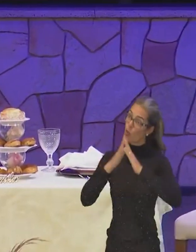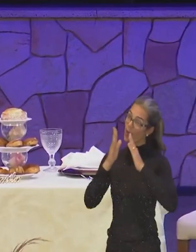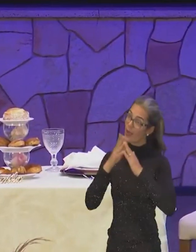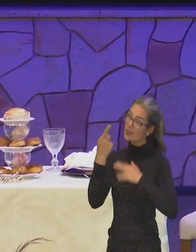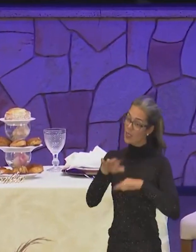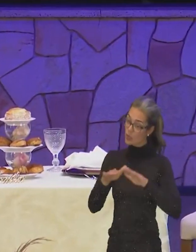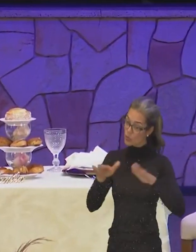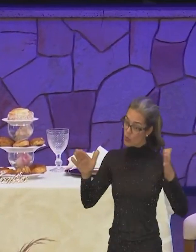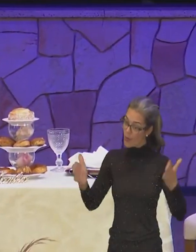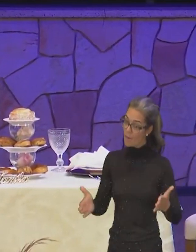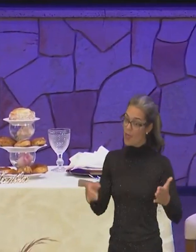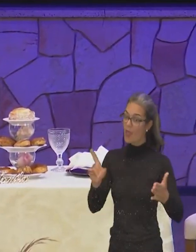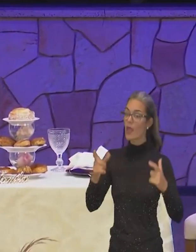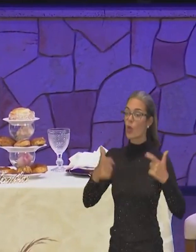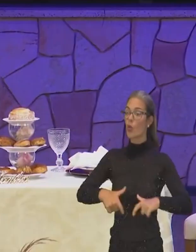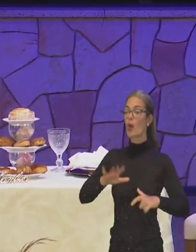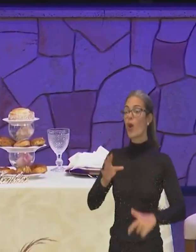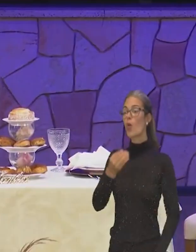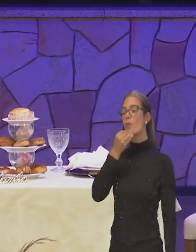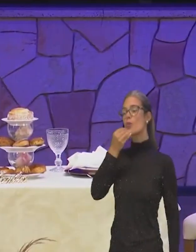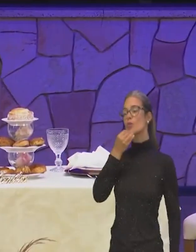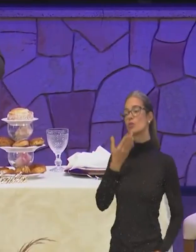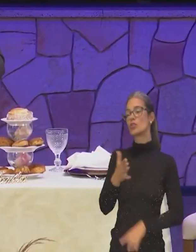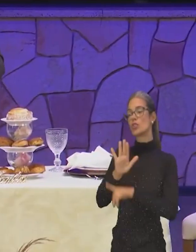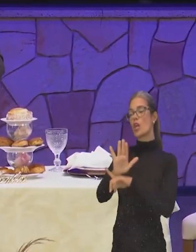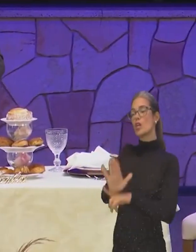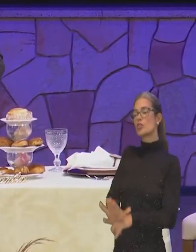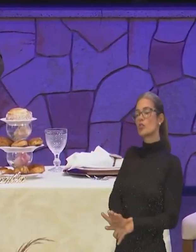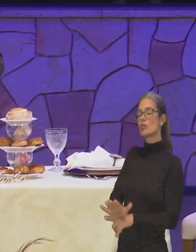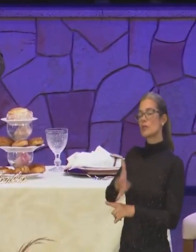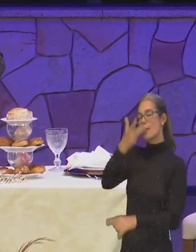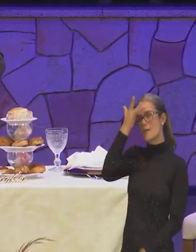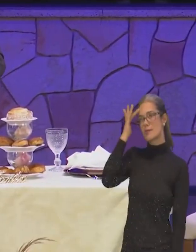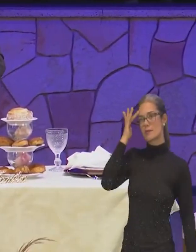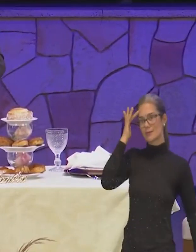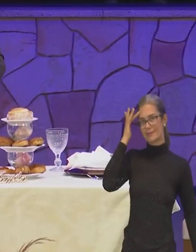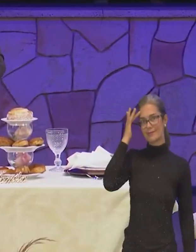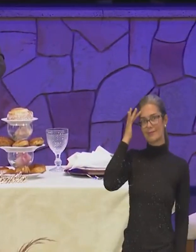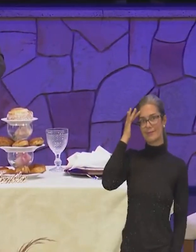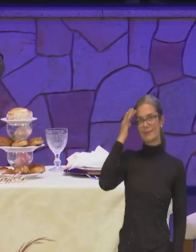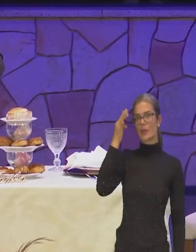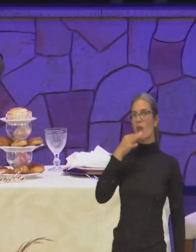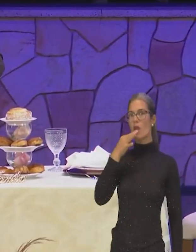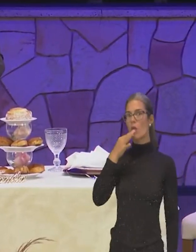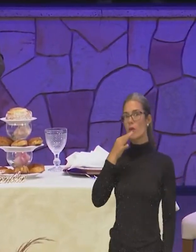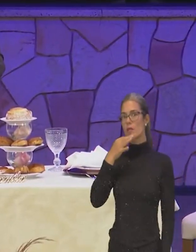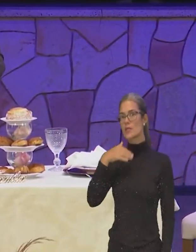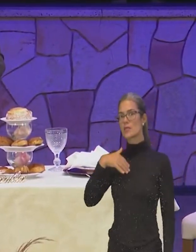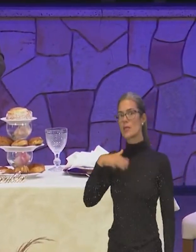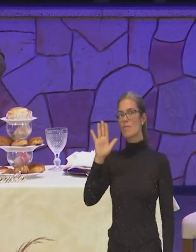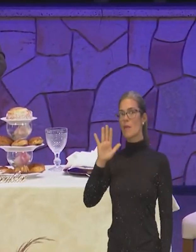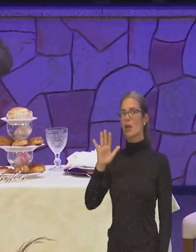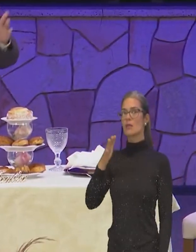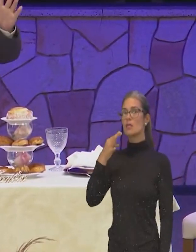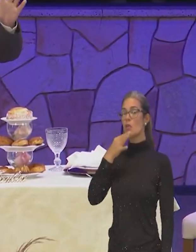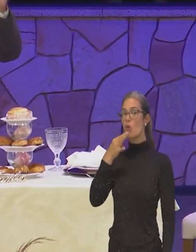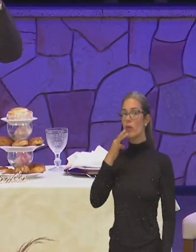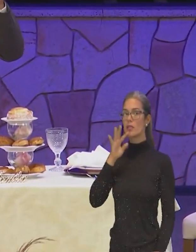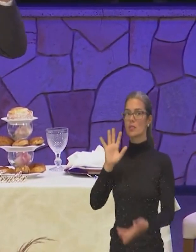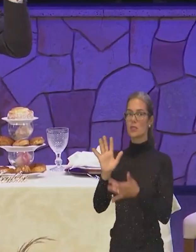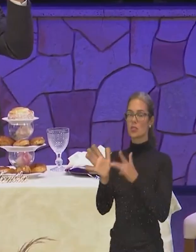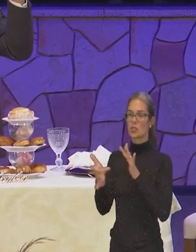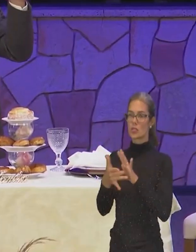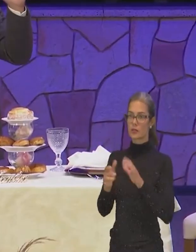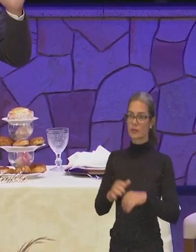essa oportunidade de ajudar a pessoa a conhecer mais de Jesus. Às vezes ela